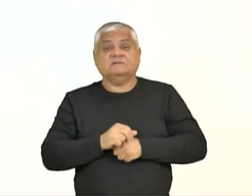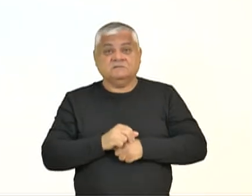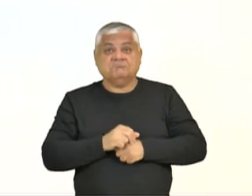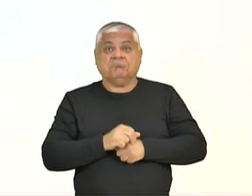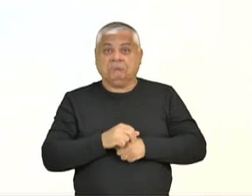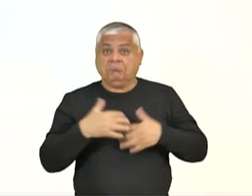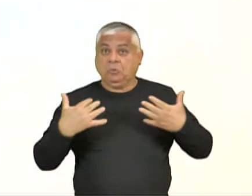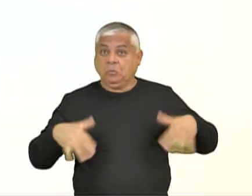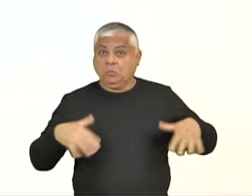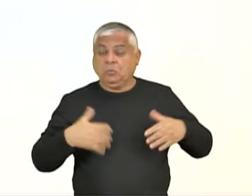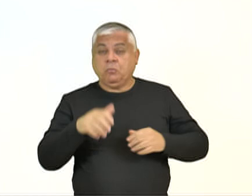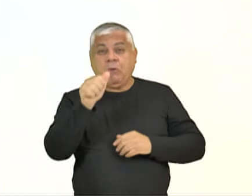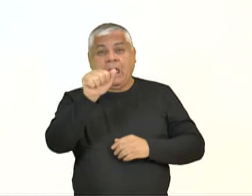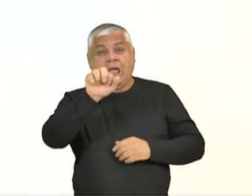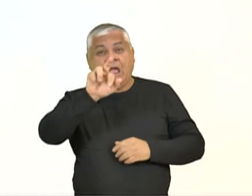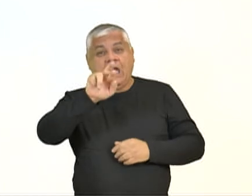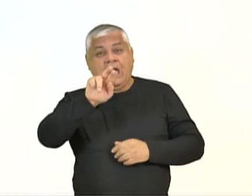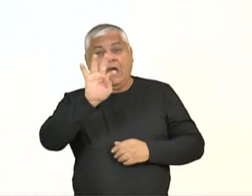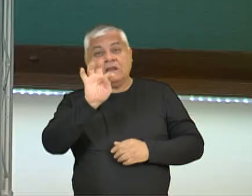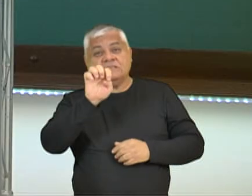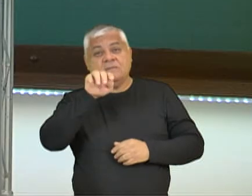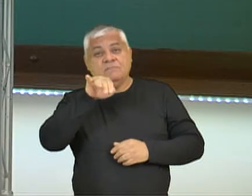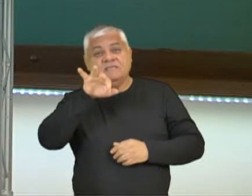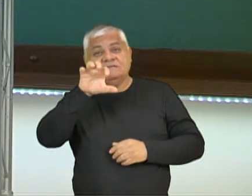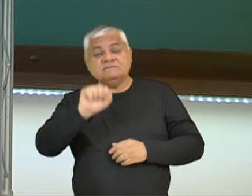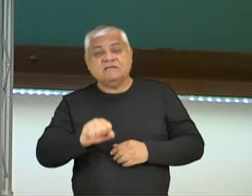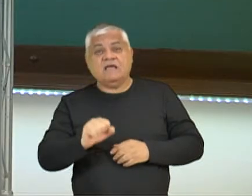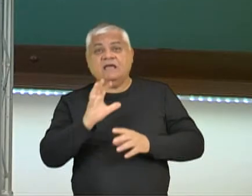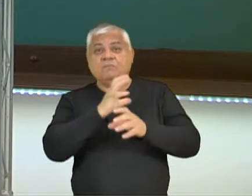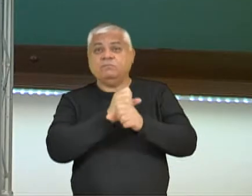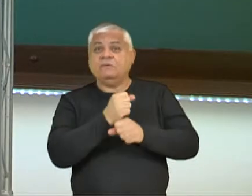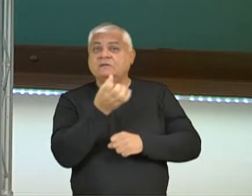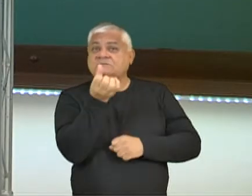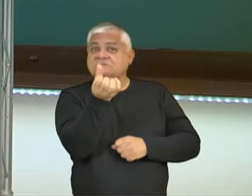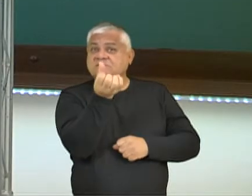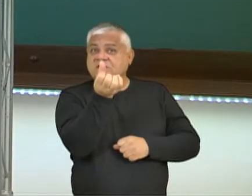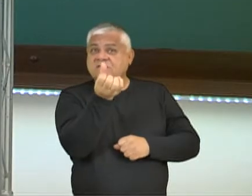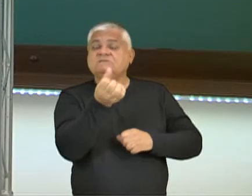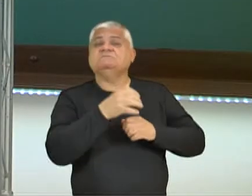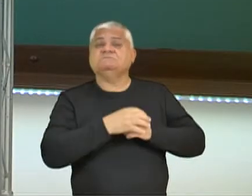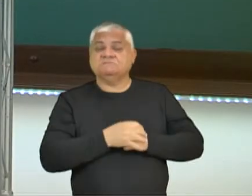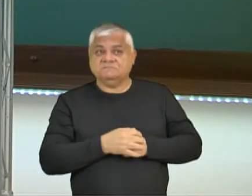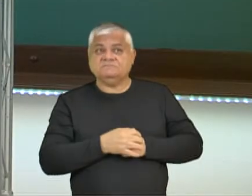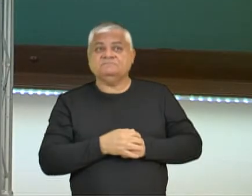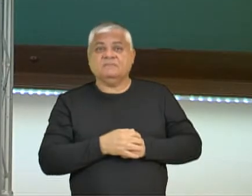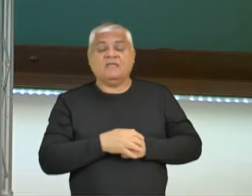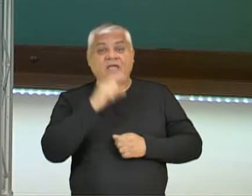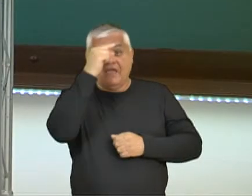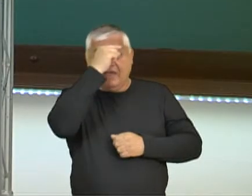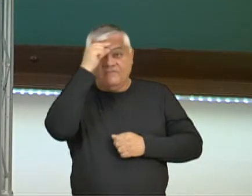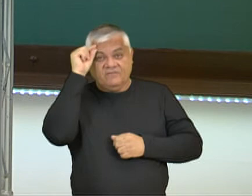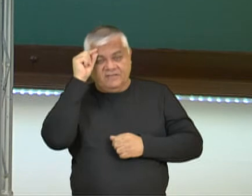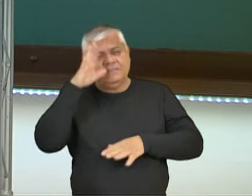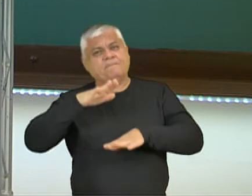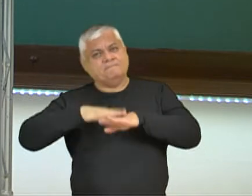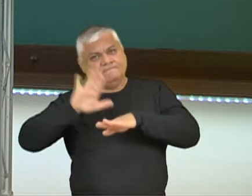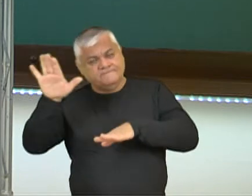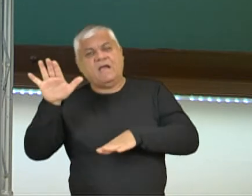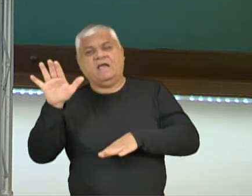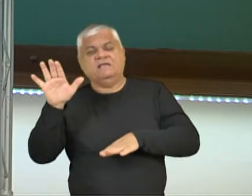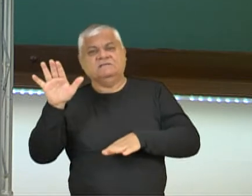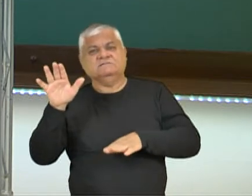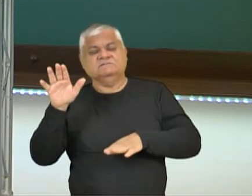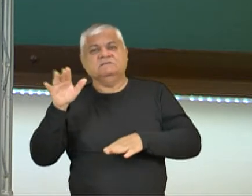Kahlo, embora visualmente pareça que essa Frida esteja com mais representação do